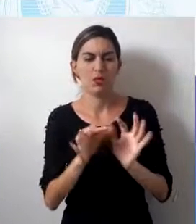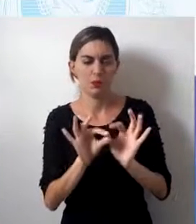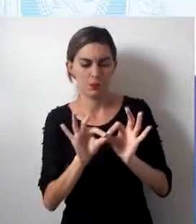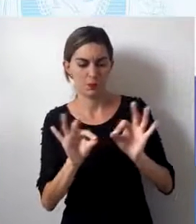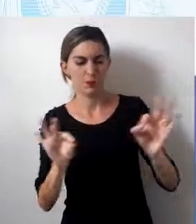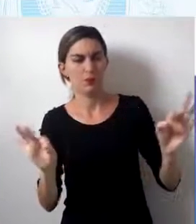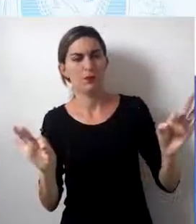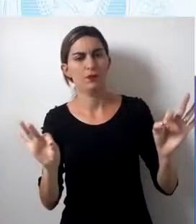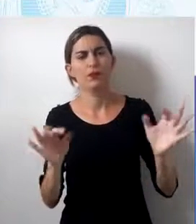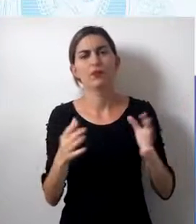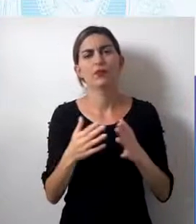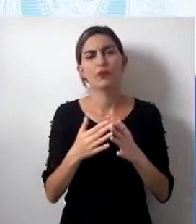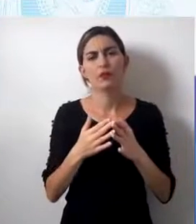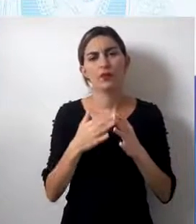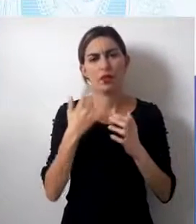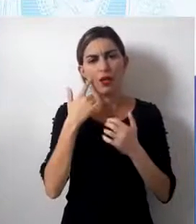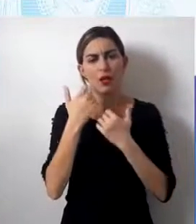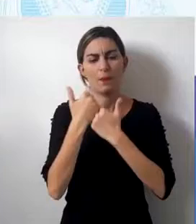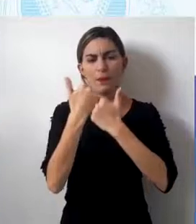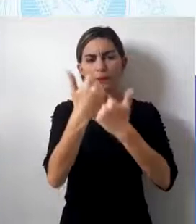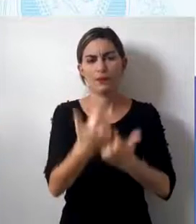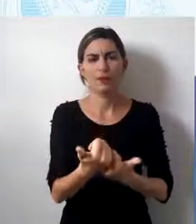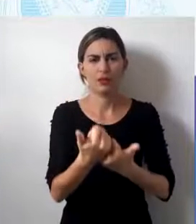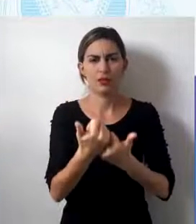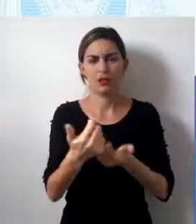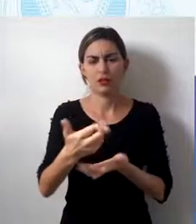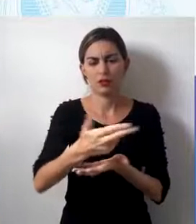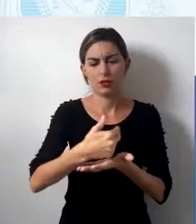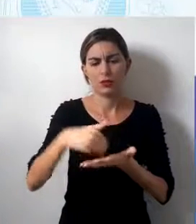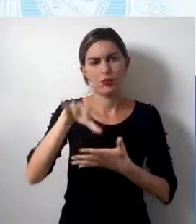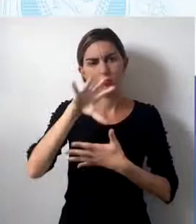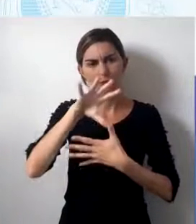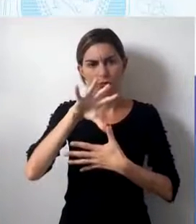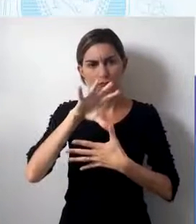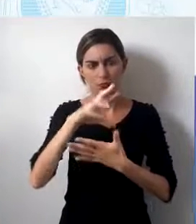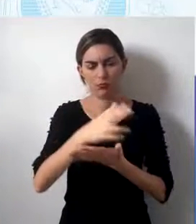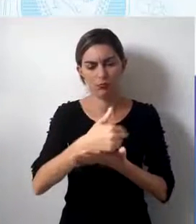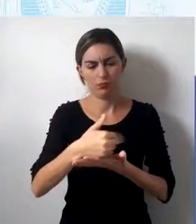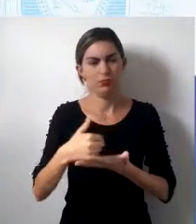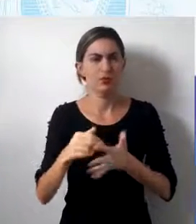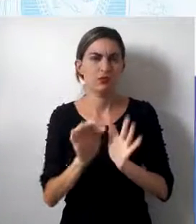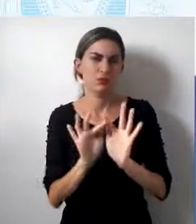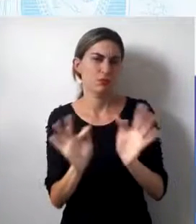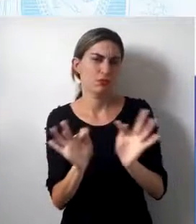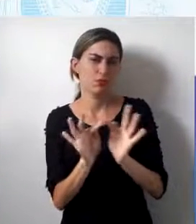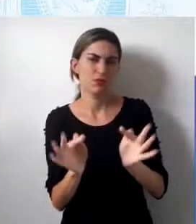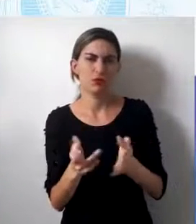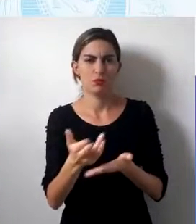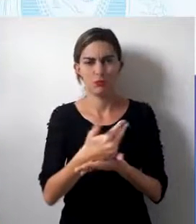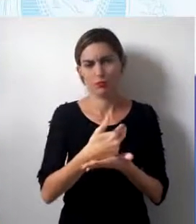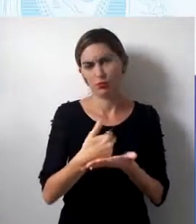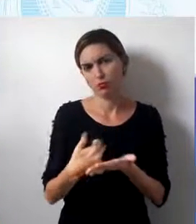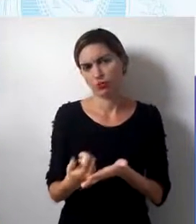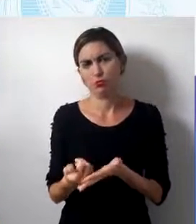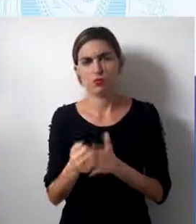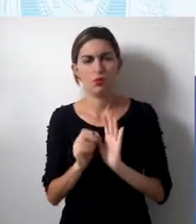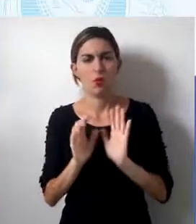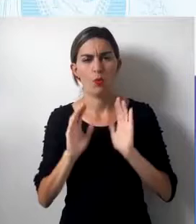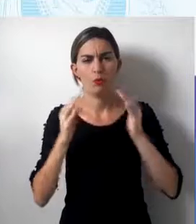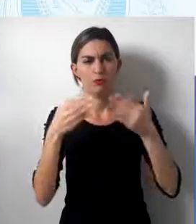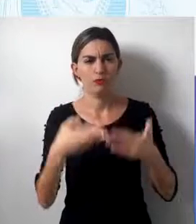muito simétrico, é uma representação cartográfica também de forma muito desenhada,